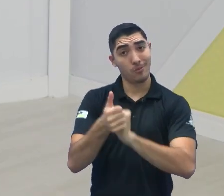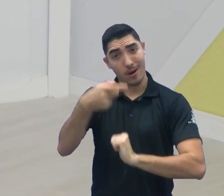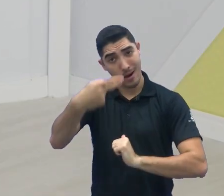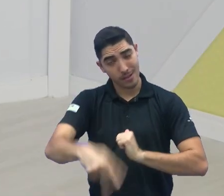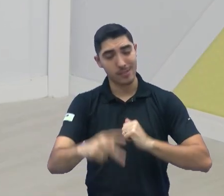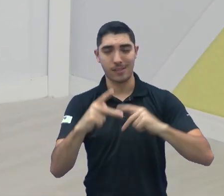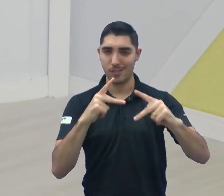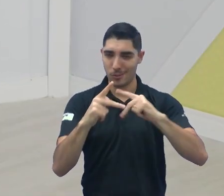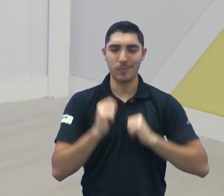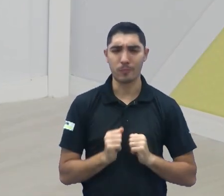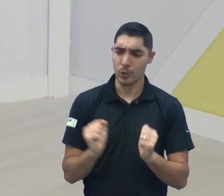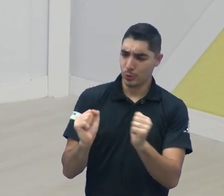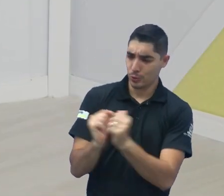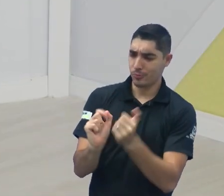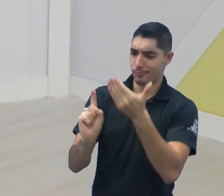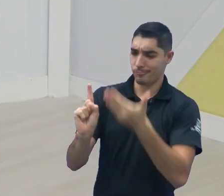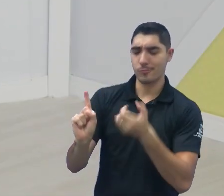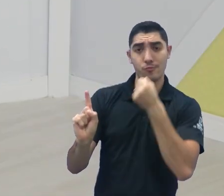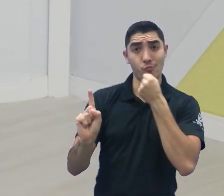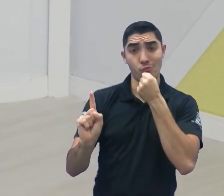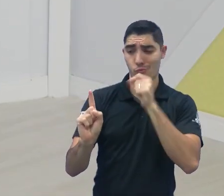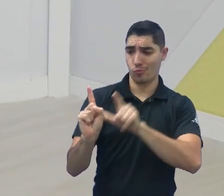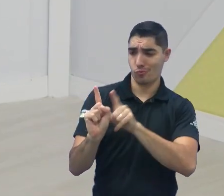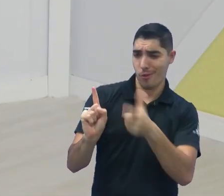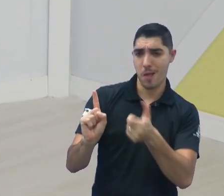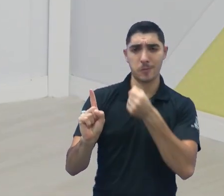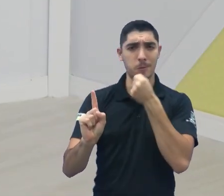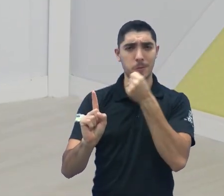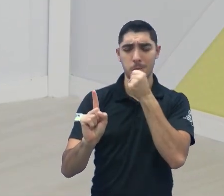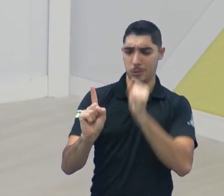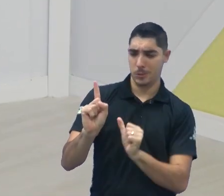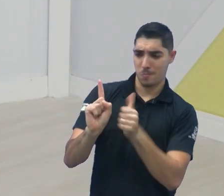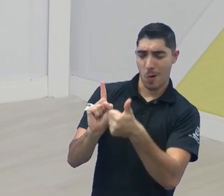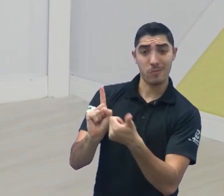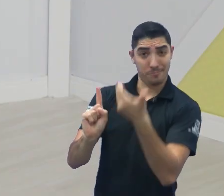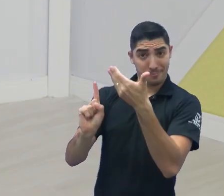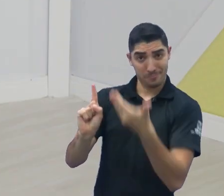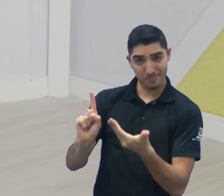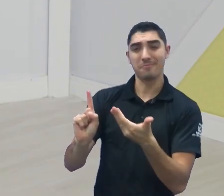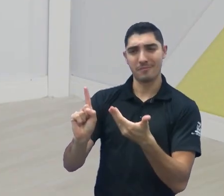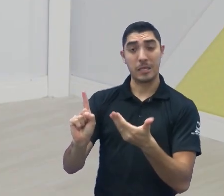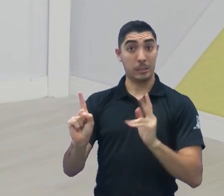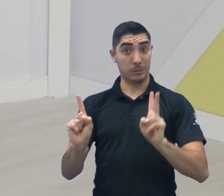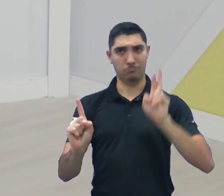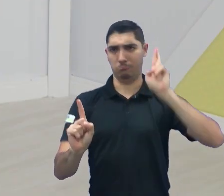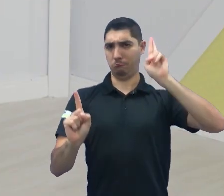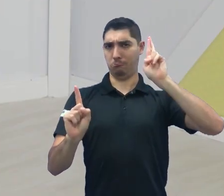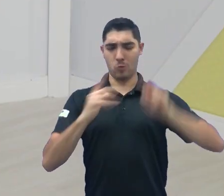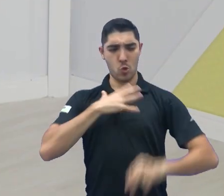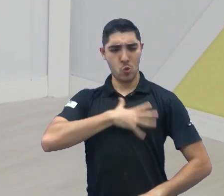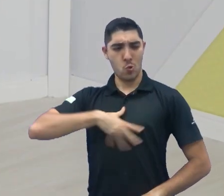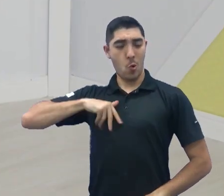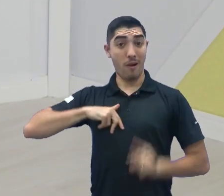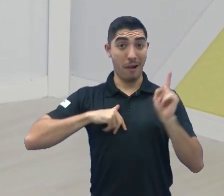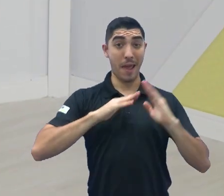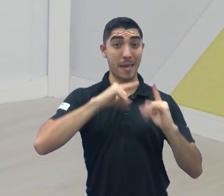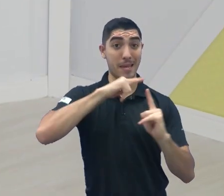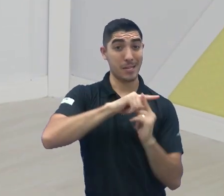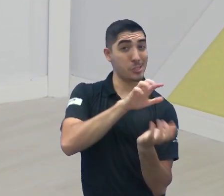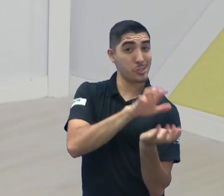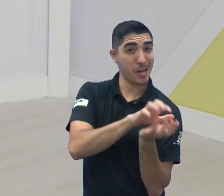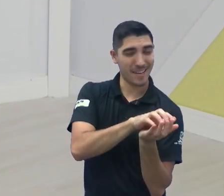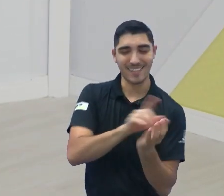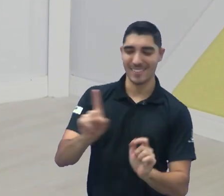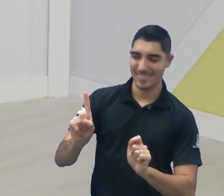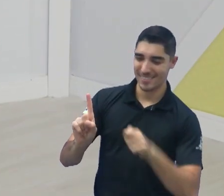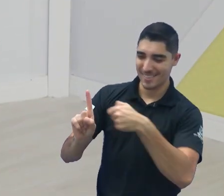nossa cidade. Aqui comigo ele, jornalista, repórter esportivo, o chefe dos Coroinhas de Jacareí, o nosso querido João Delfino.